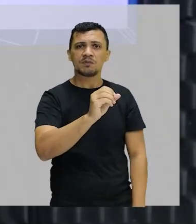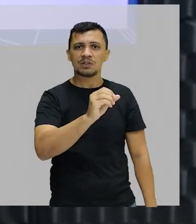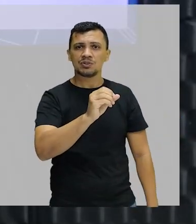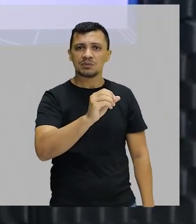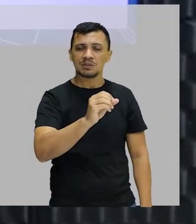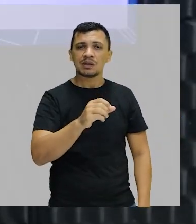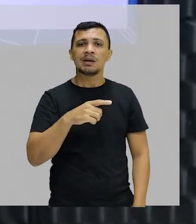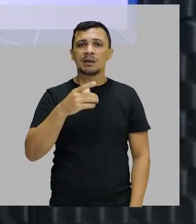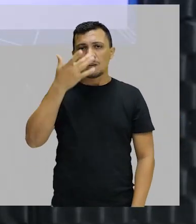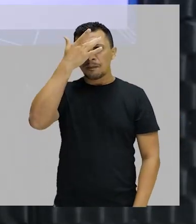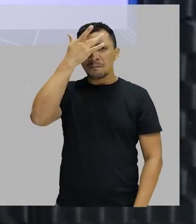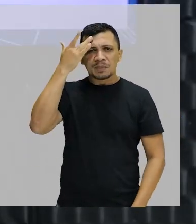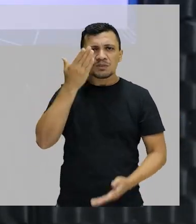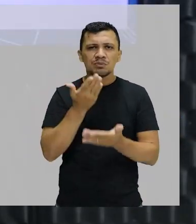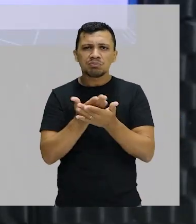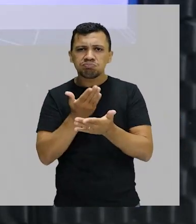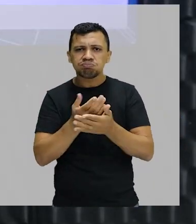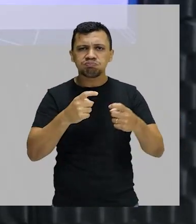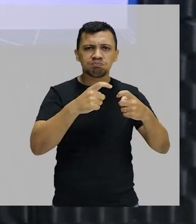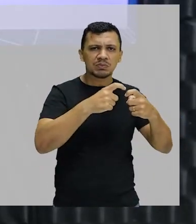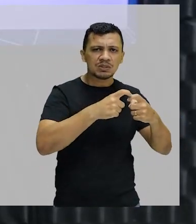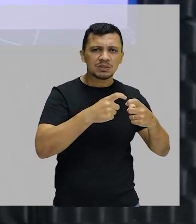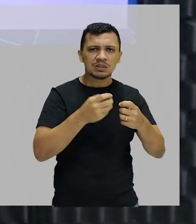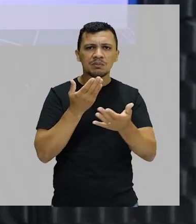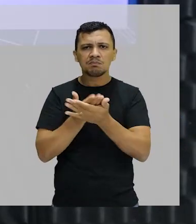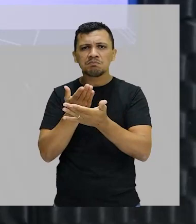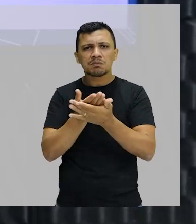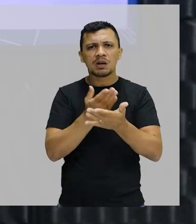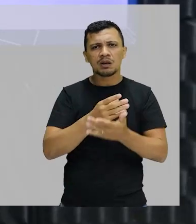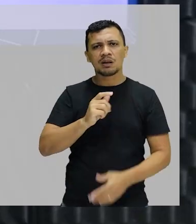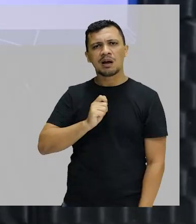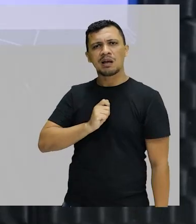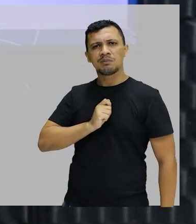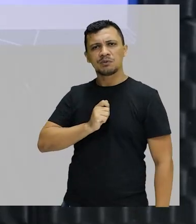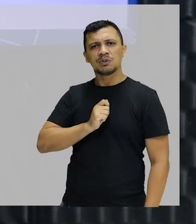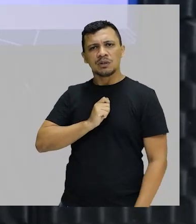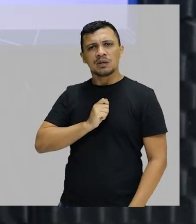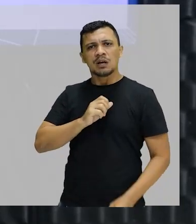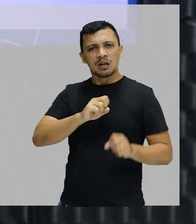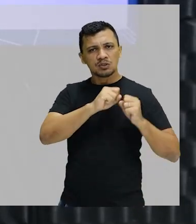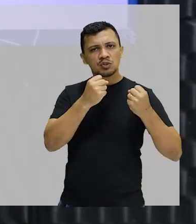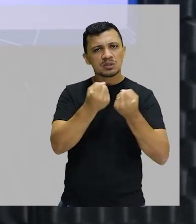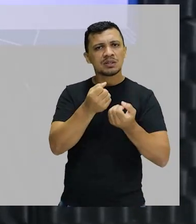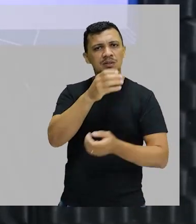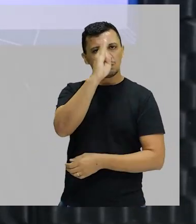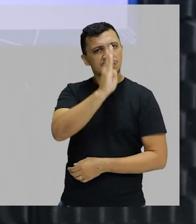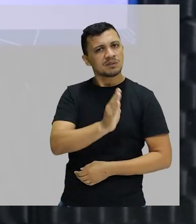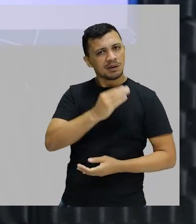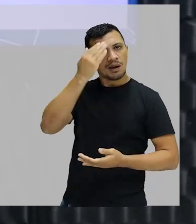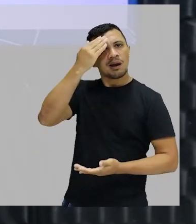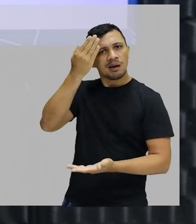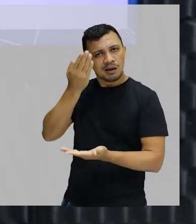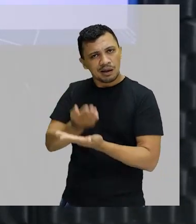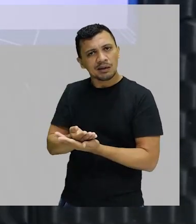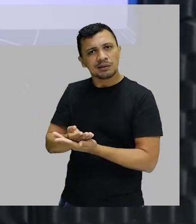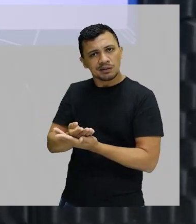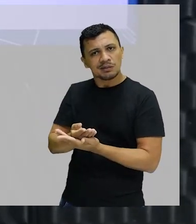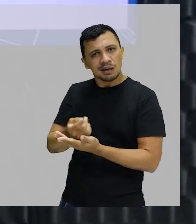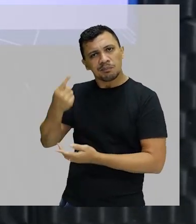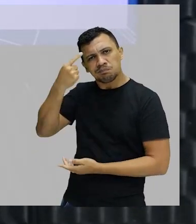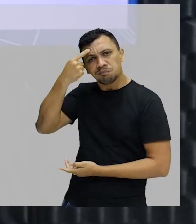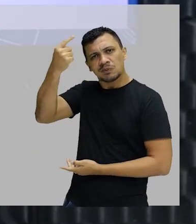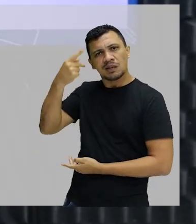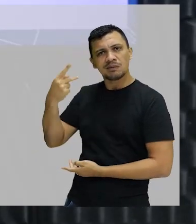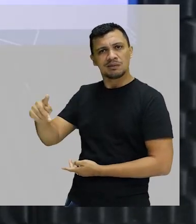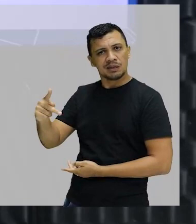à área da antropologia, dos estudos da sociedade brasileira, acabaram abraçando essa ideia também. Acabaram